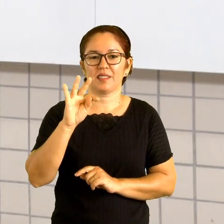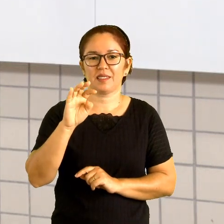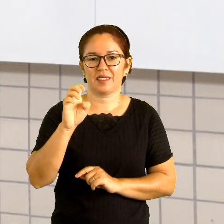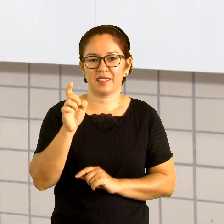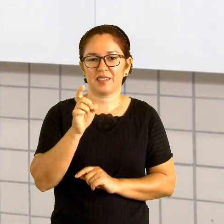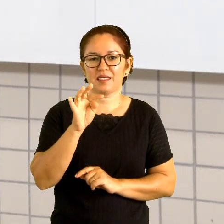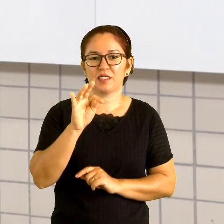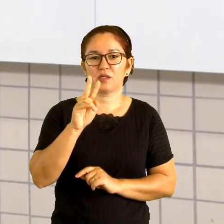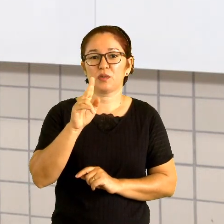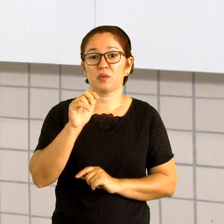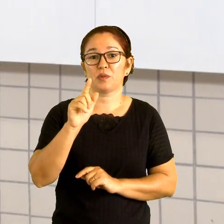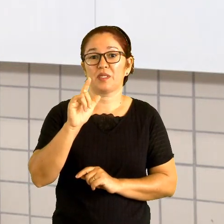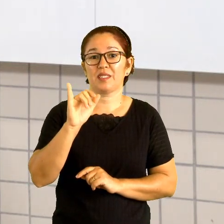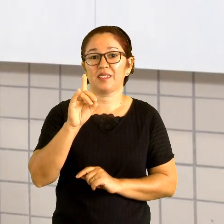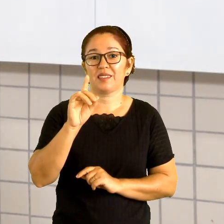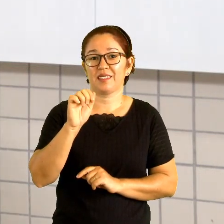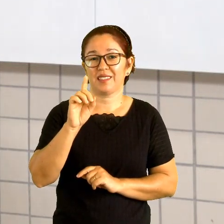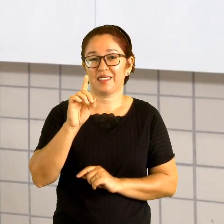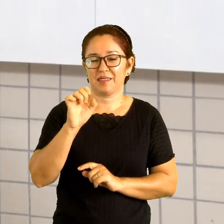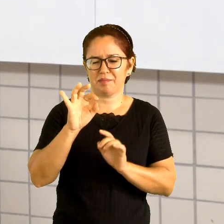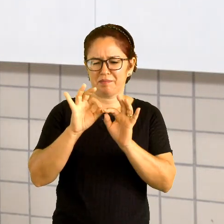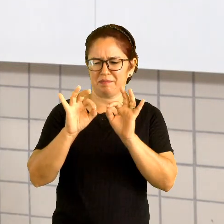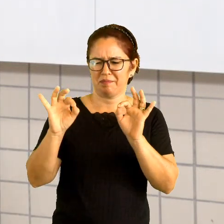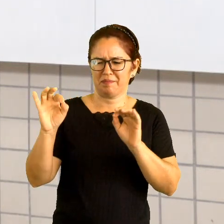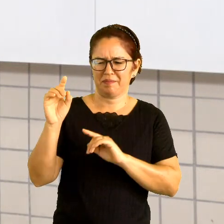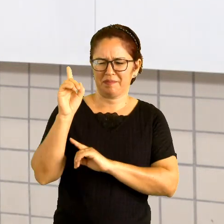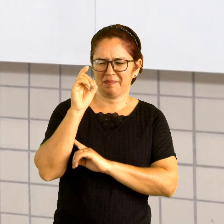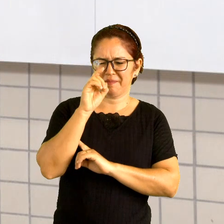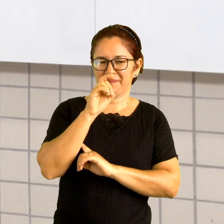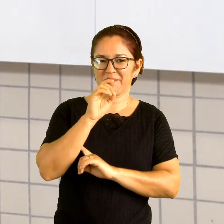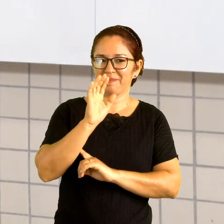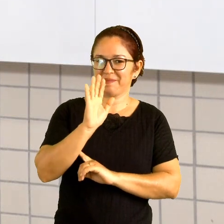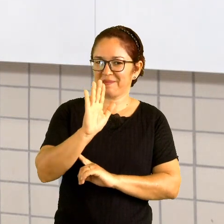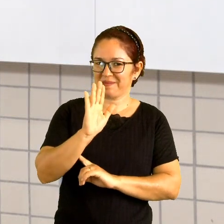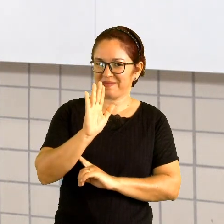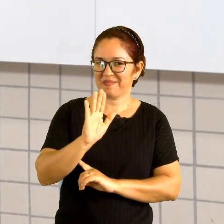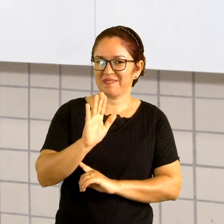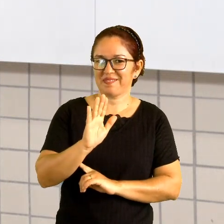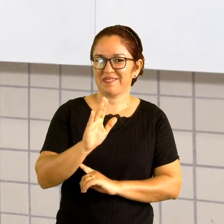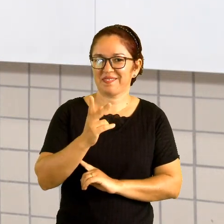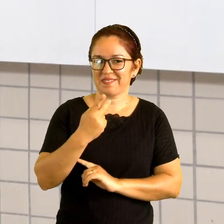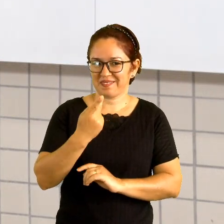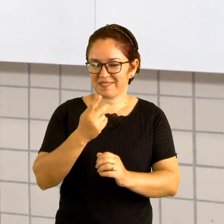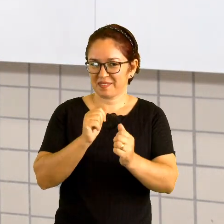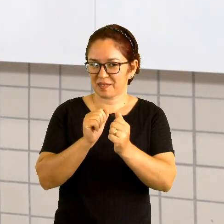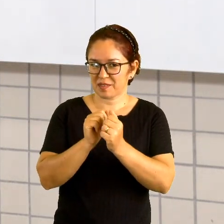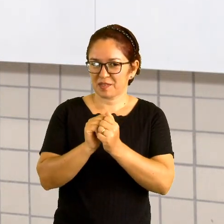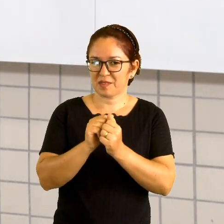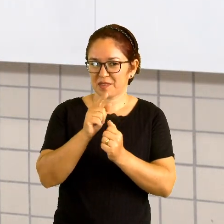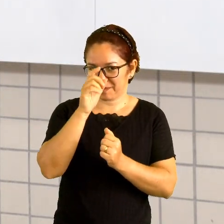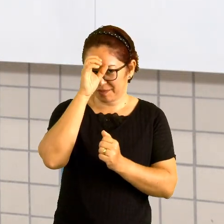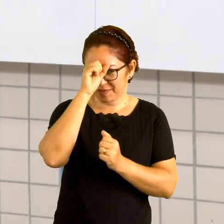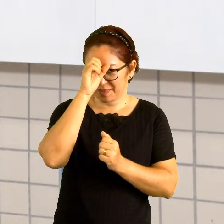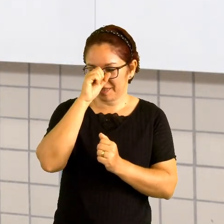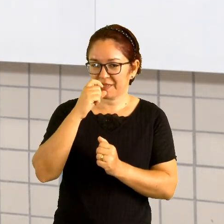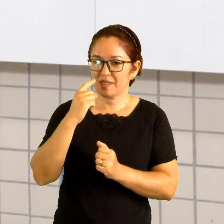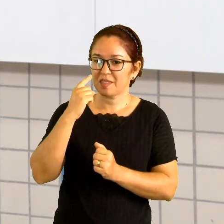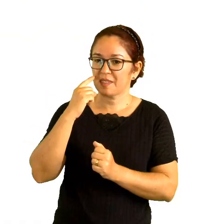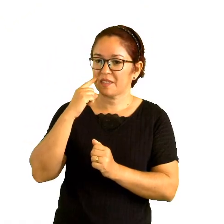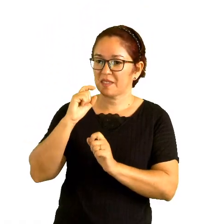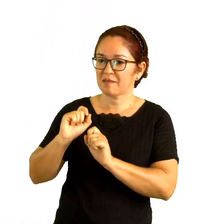intertextualidade. Nome grande, né? Difícil, mas vamos lá. Vocês vão acompanhar comigo agora aí na telinha a leitura do